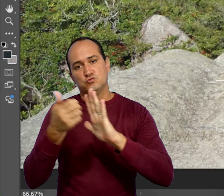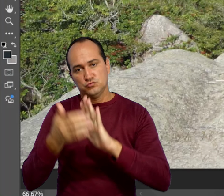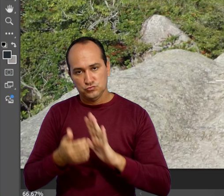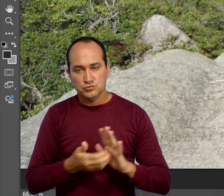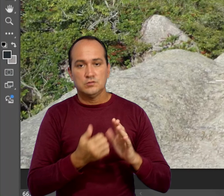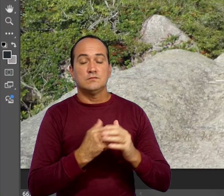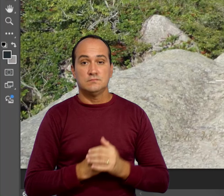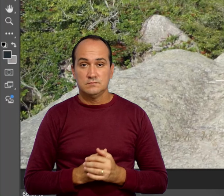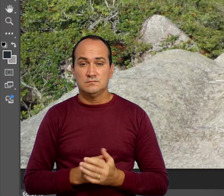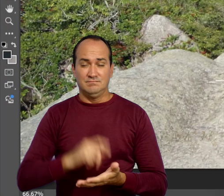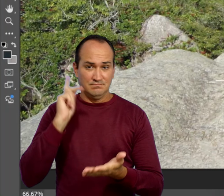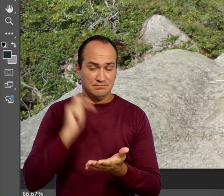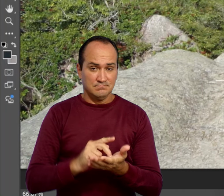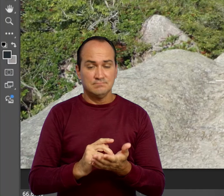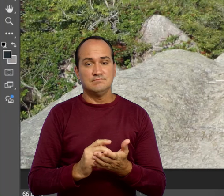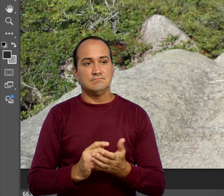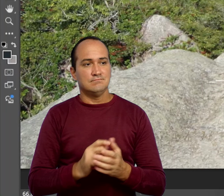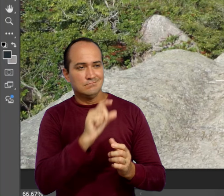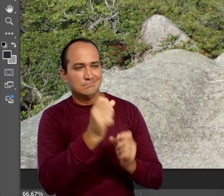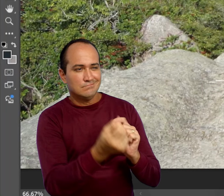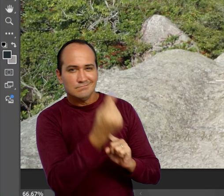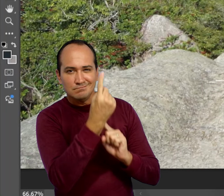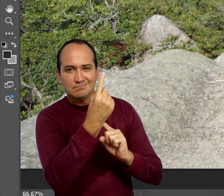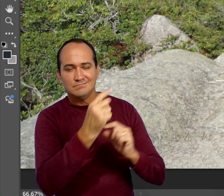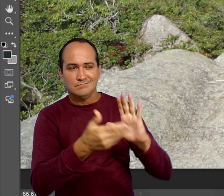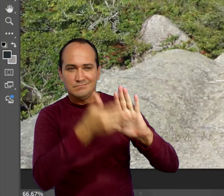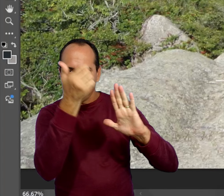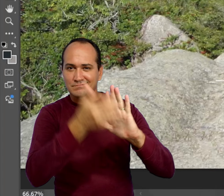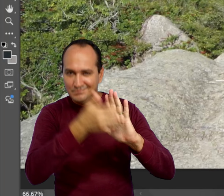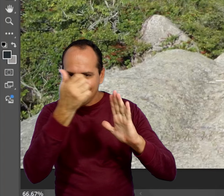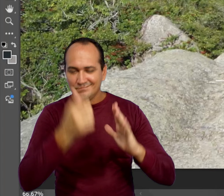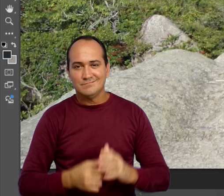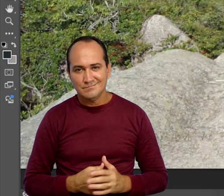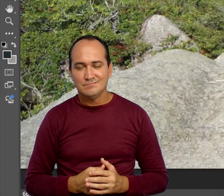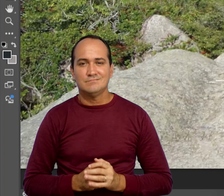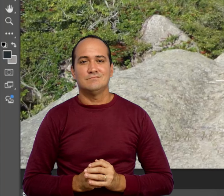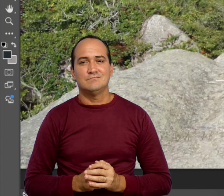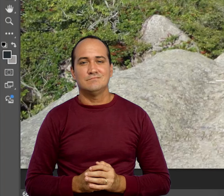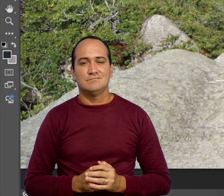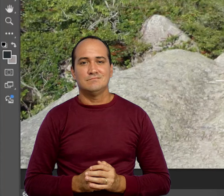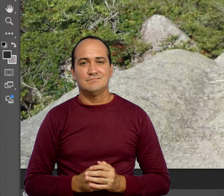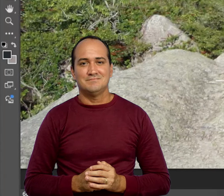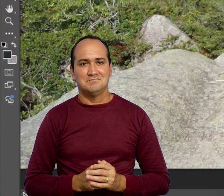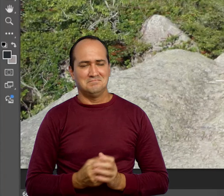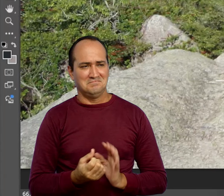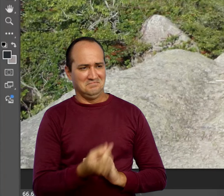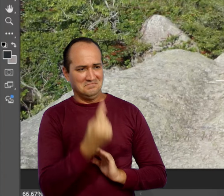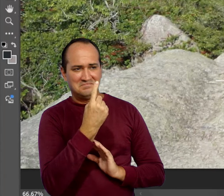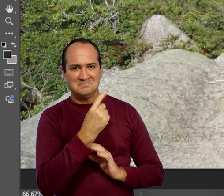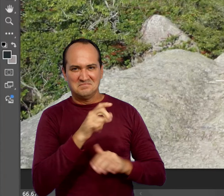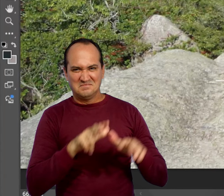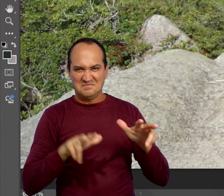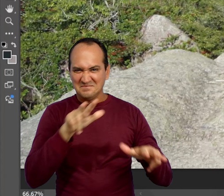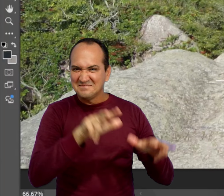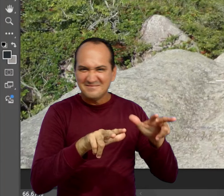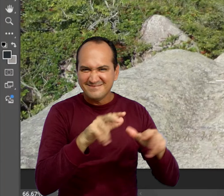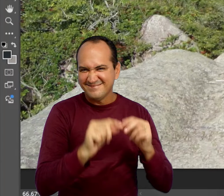vou remover literalmente esse corpo estranho aqui da imagem, né, que criou uma criatura,